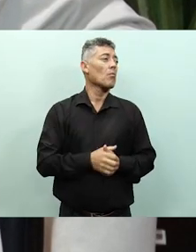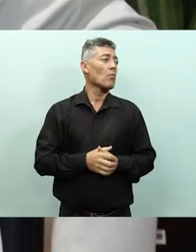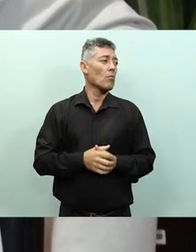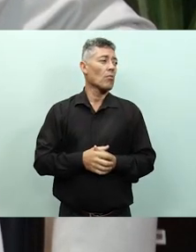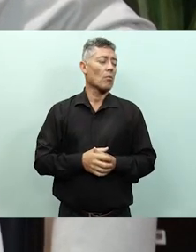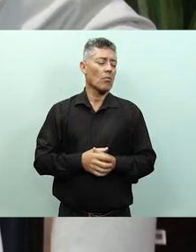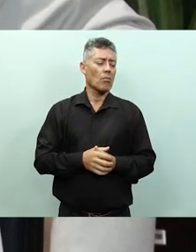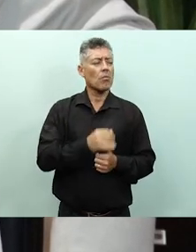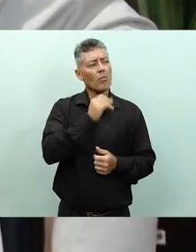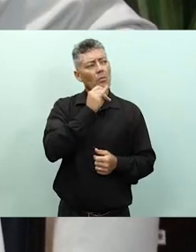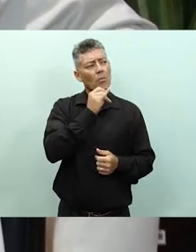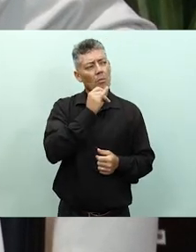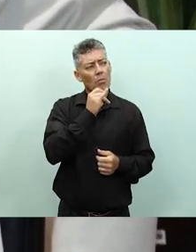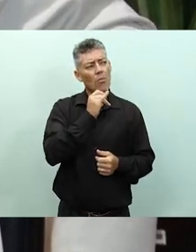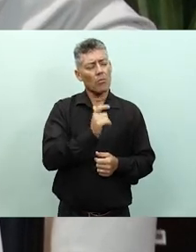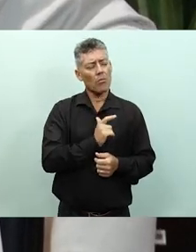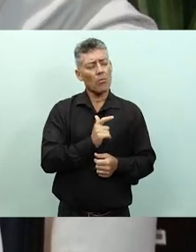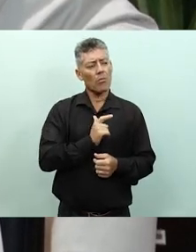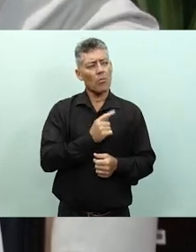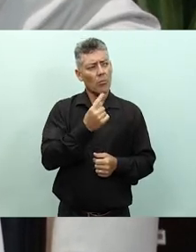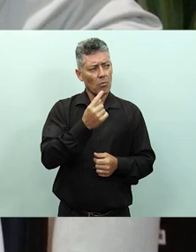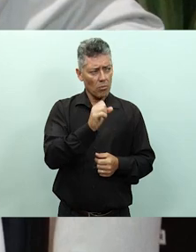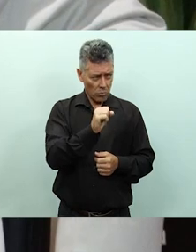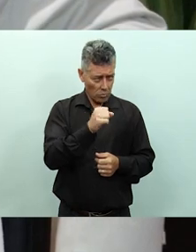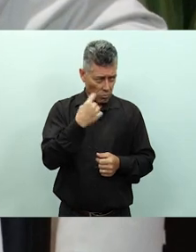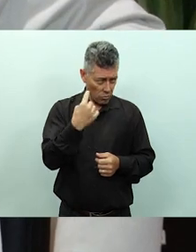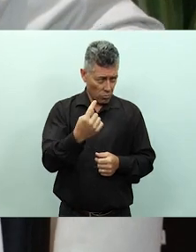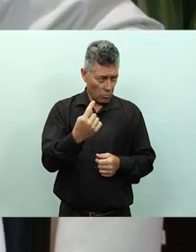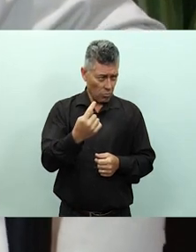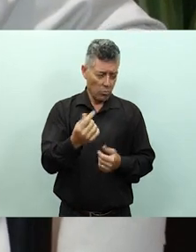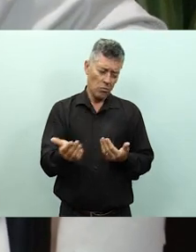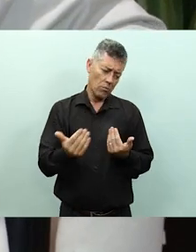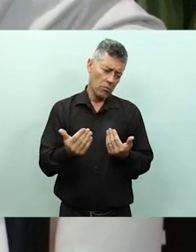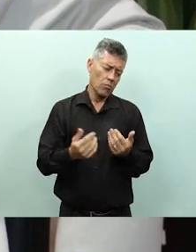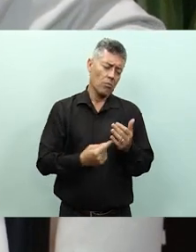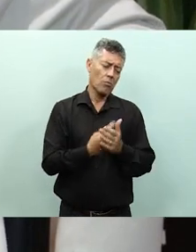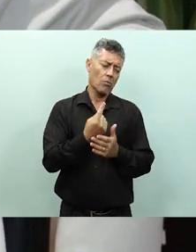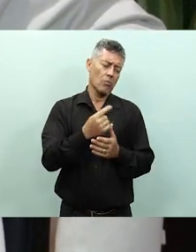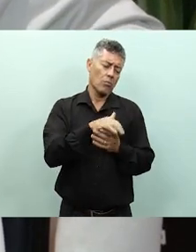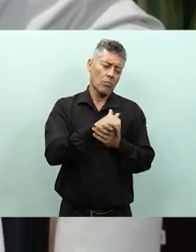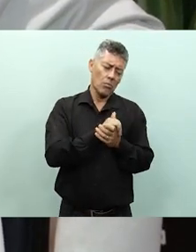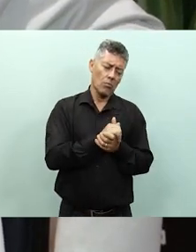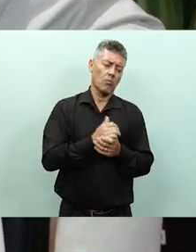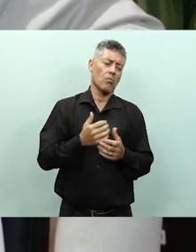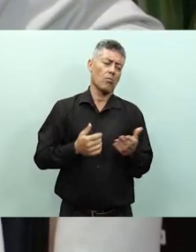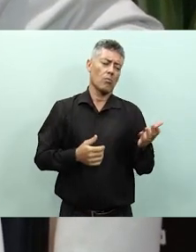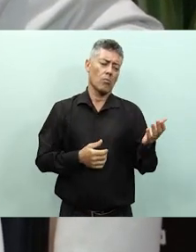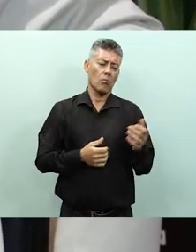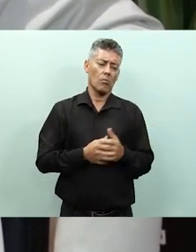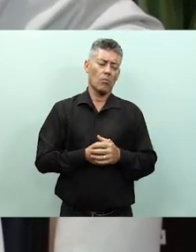de alto relevo. Por exemplo, houve, em 1981, ela é uma jovem primeira-dama, houve